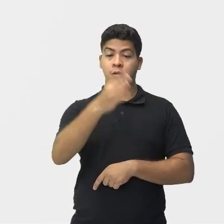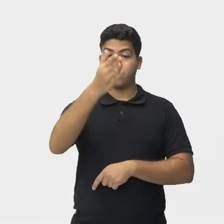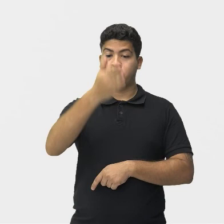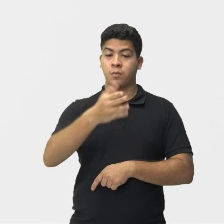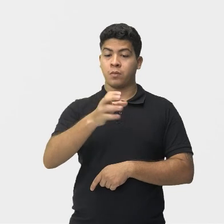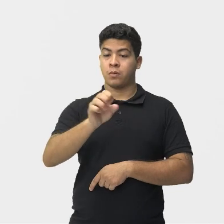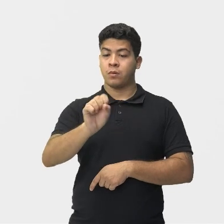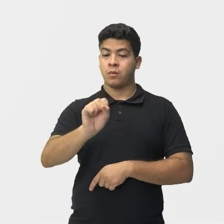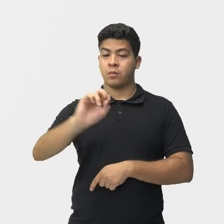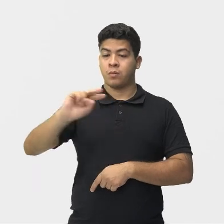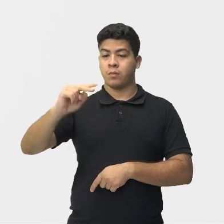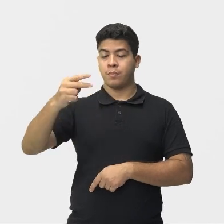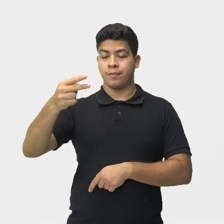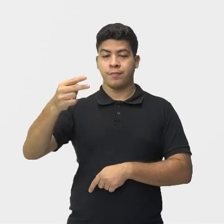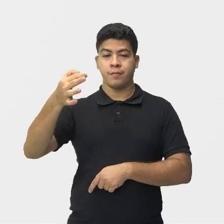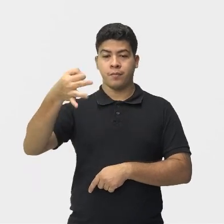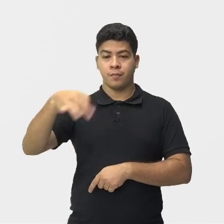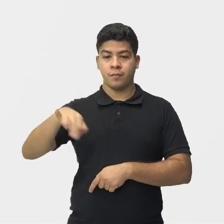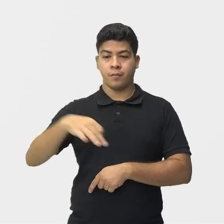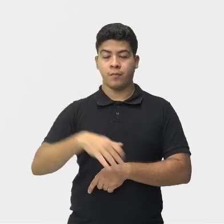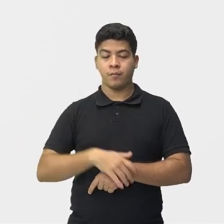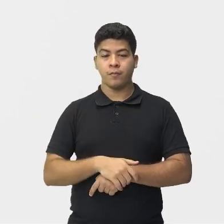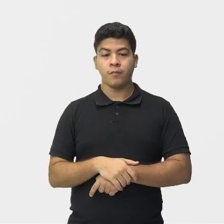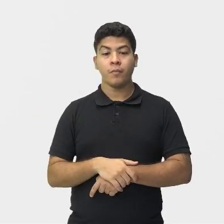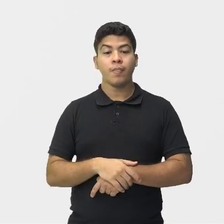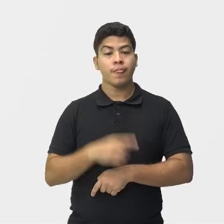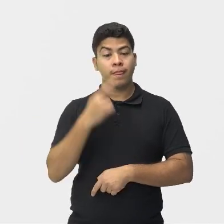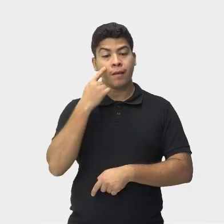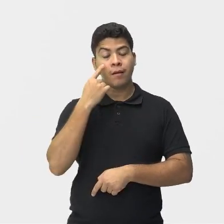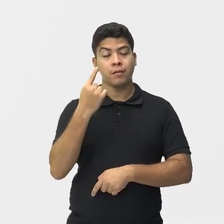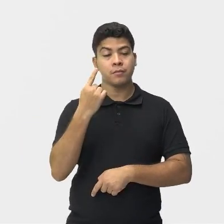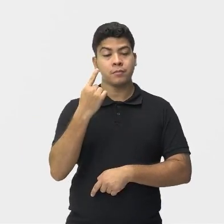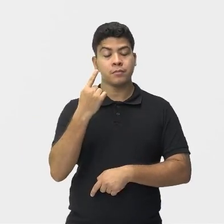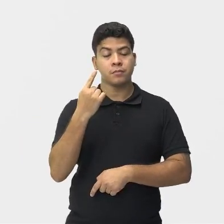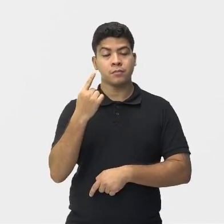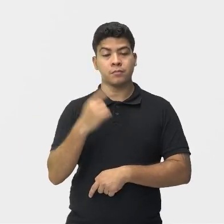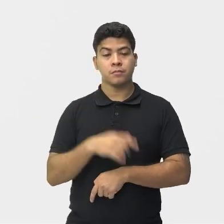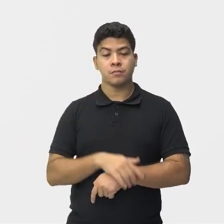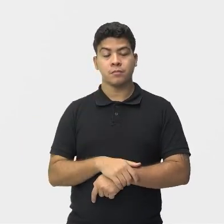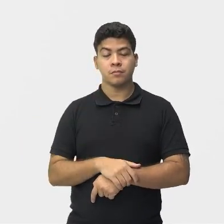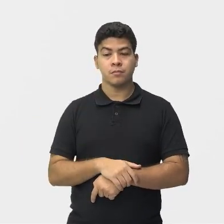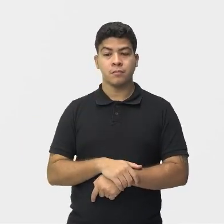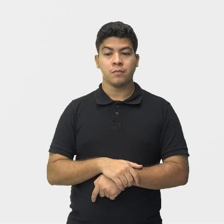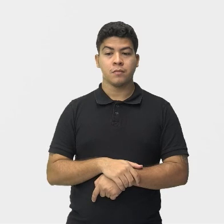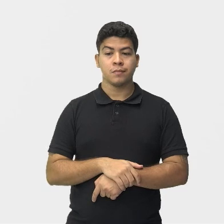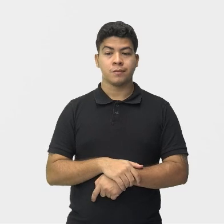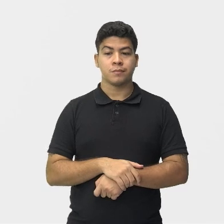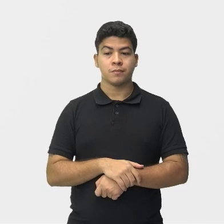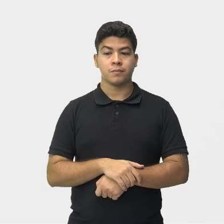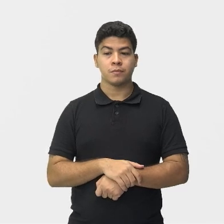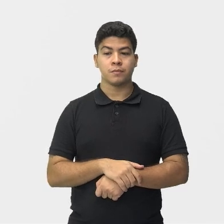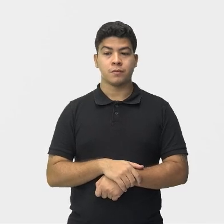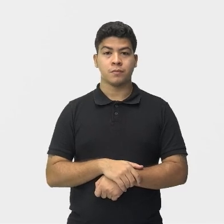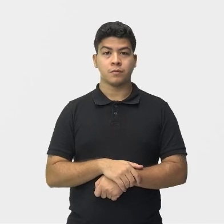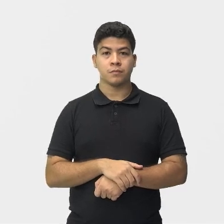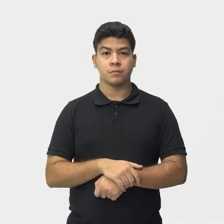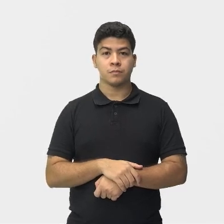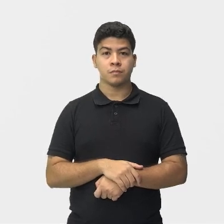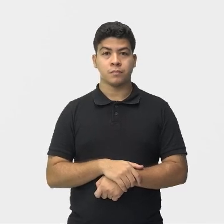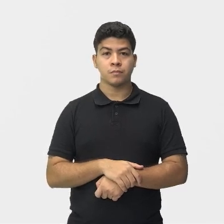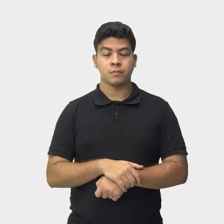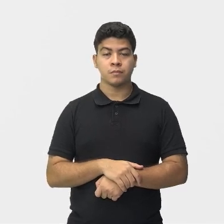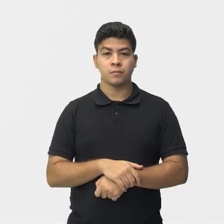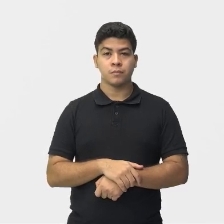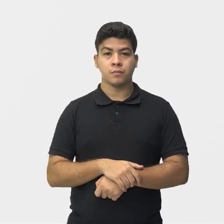segundo ao quadrado. Portanto, a resposta da nossa questão número 1 é 2 metros por segundo ao quadrado para a aceleração